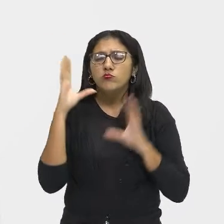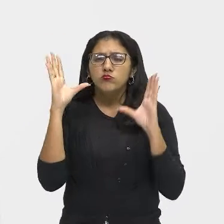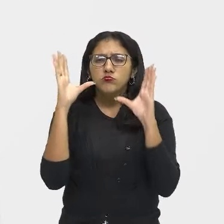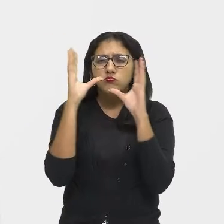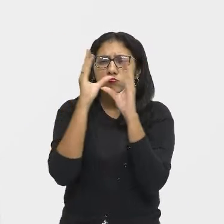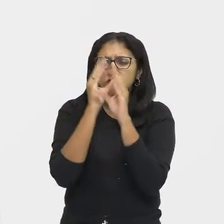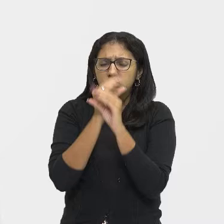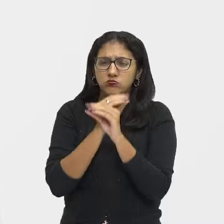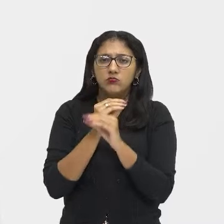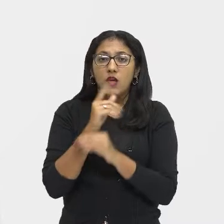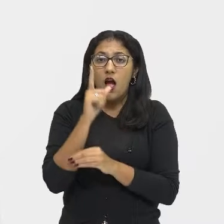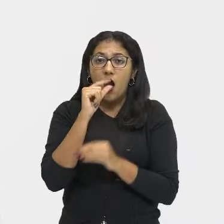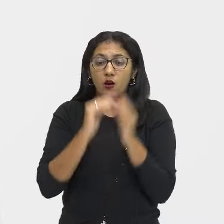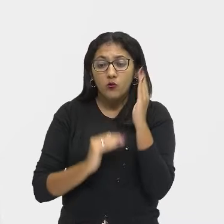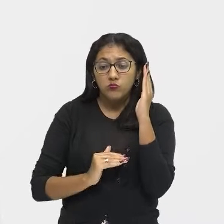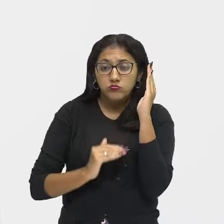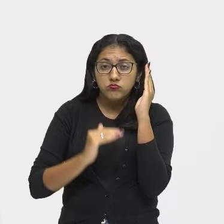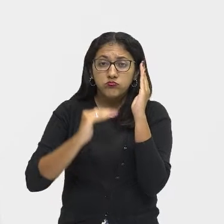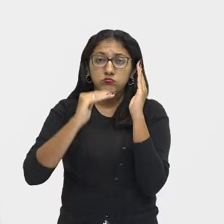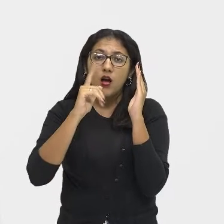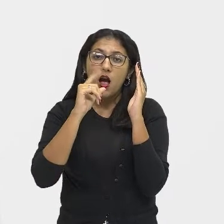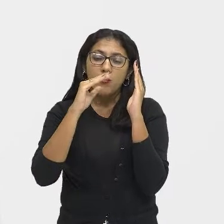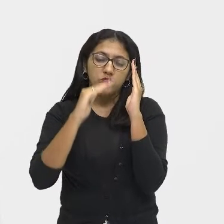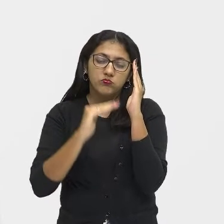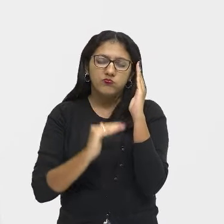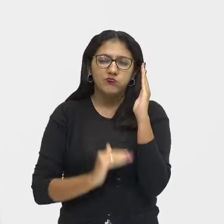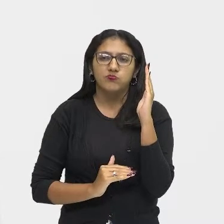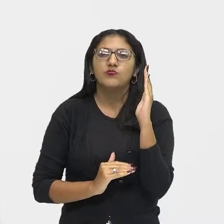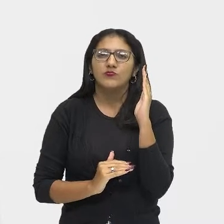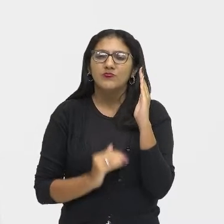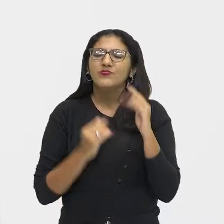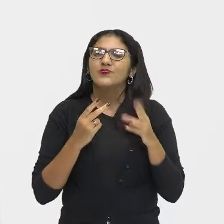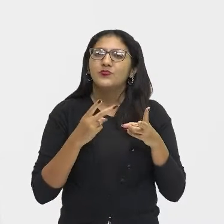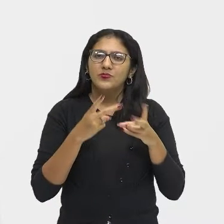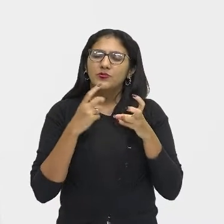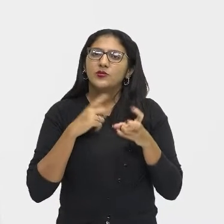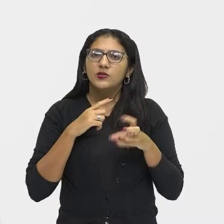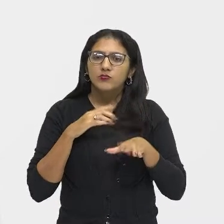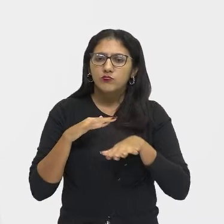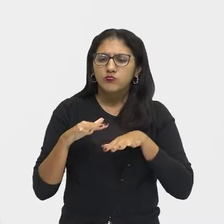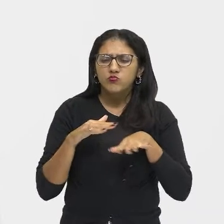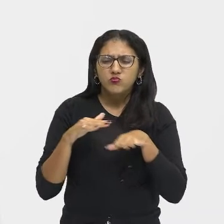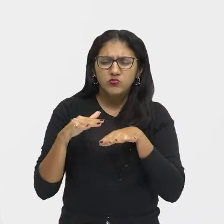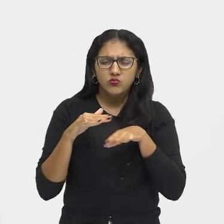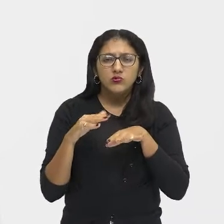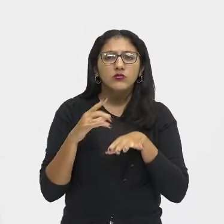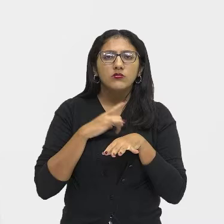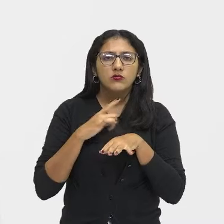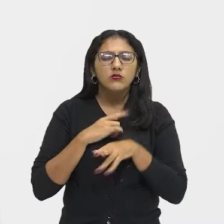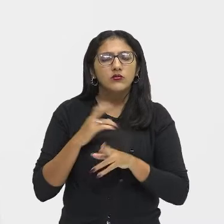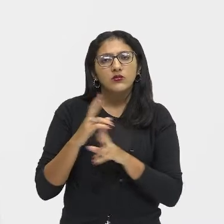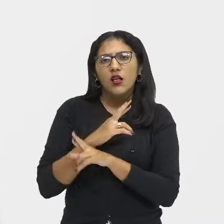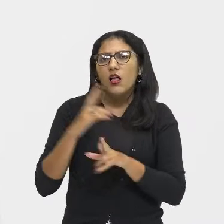etc. Então, assim a gente percebe, gente, que o ritmo não é somente ligado